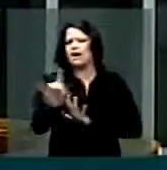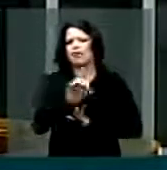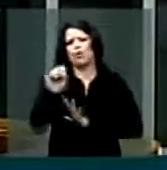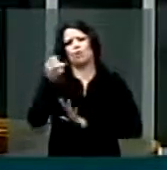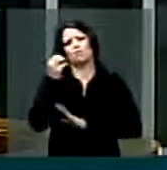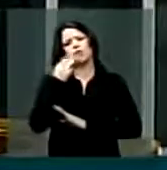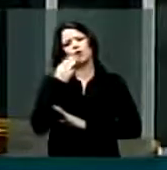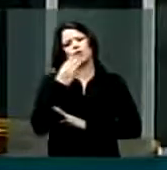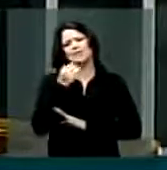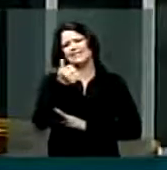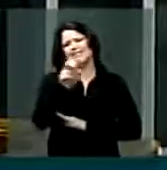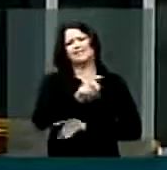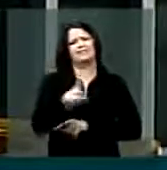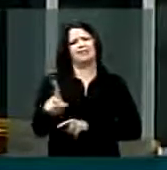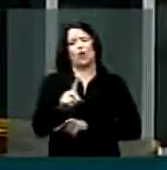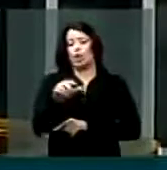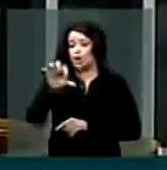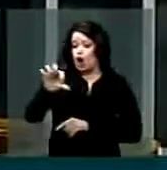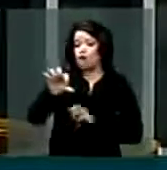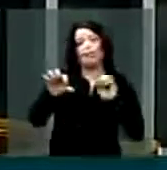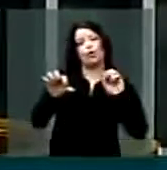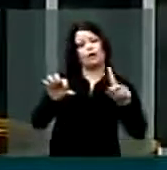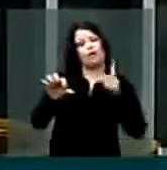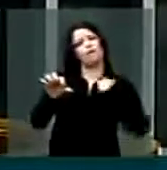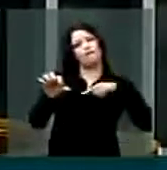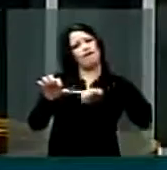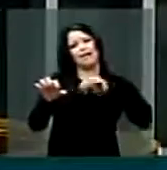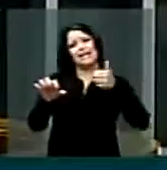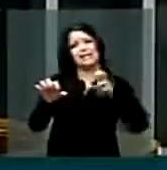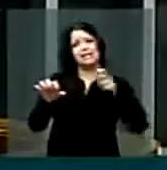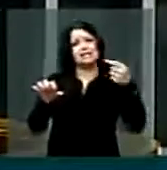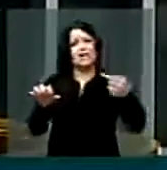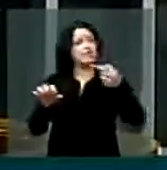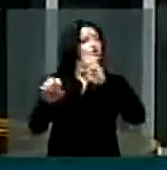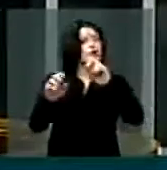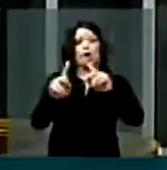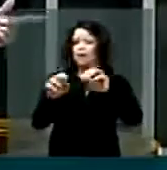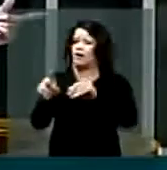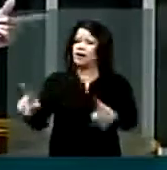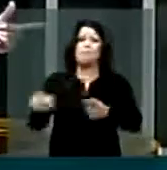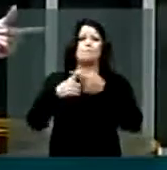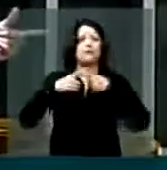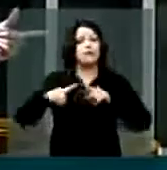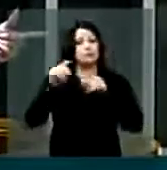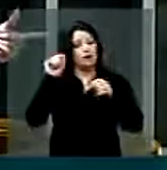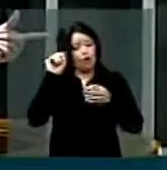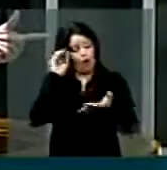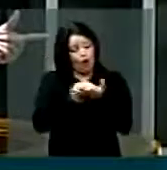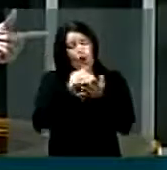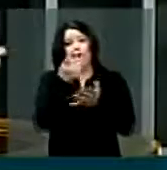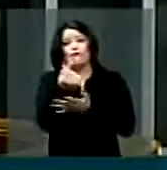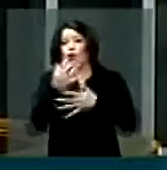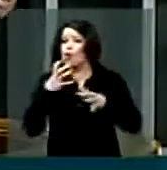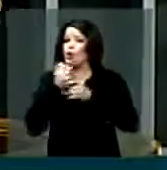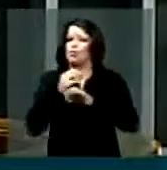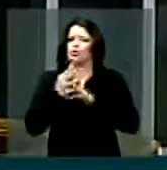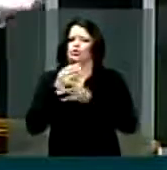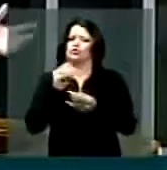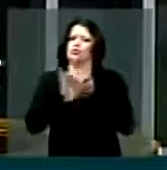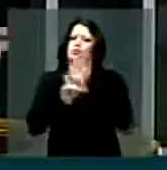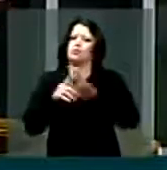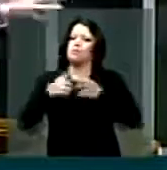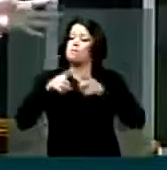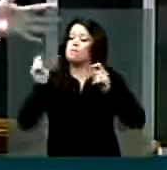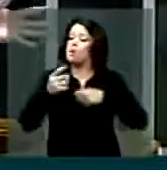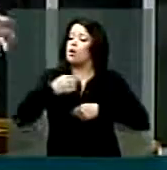não 15. São 9 milhões, então 9, não 15. São 7 milhões, 7, mas nós vamos executar na totalidade. E eu posso, então, em qualquer